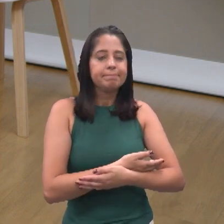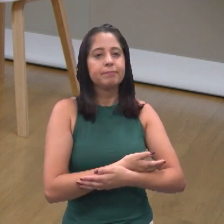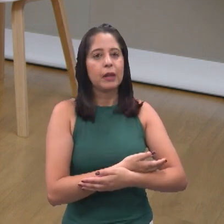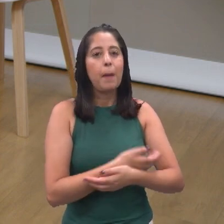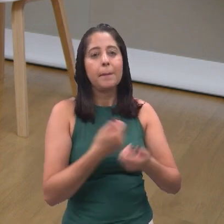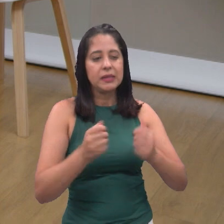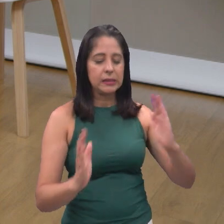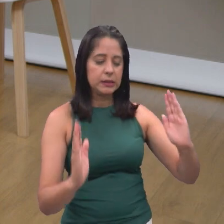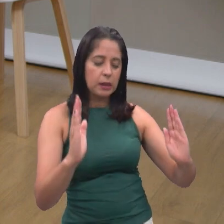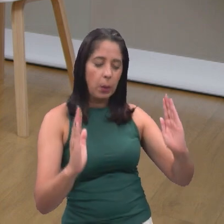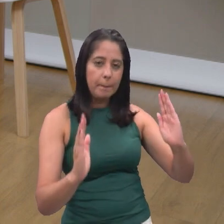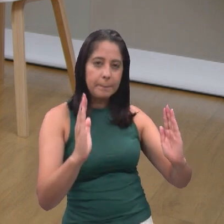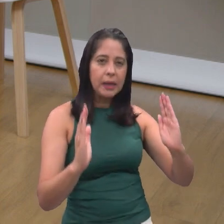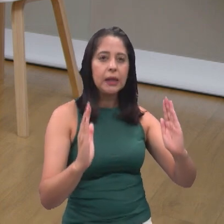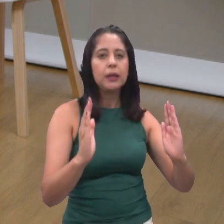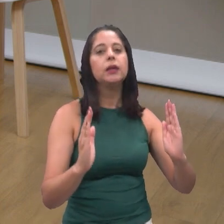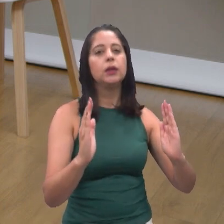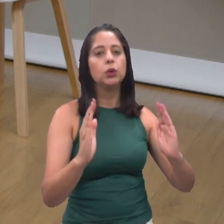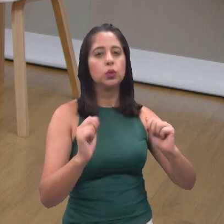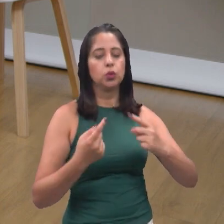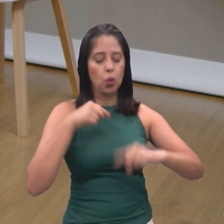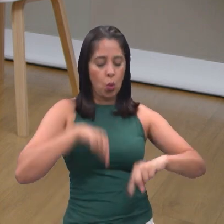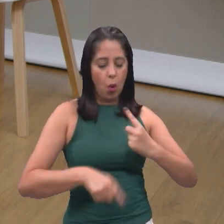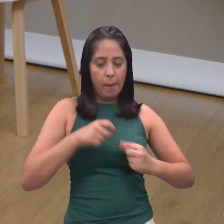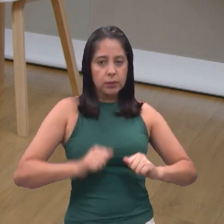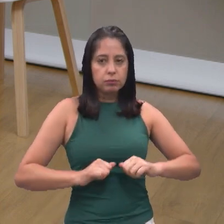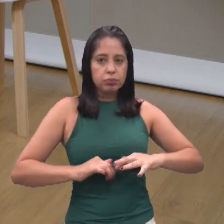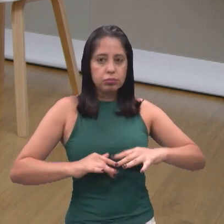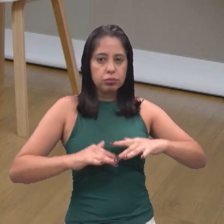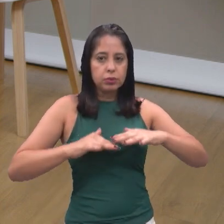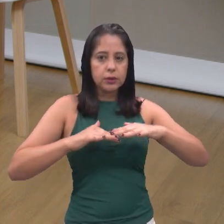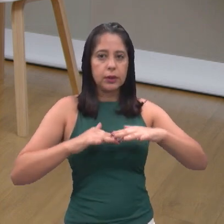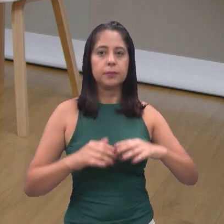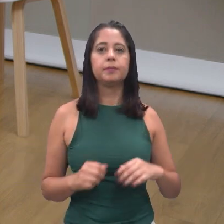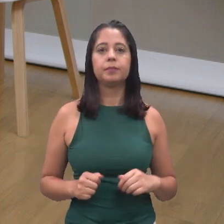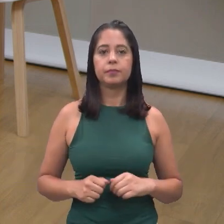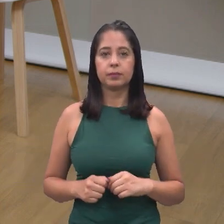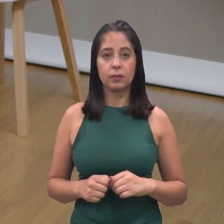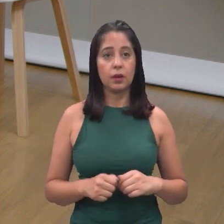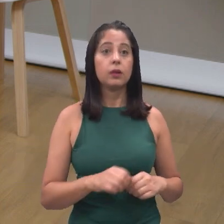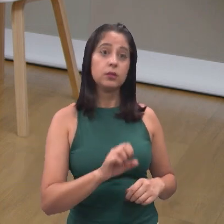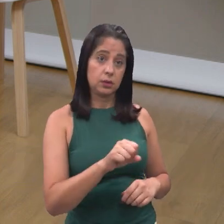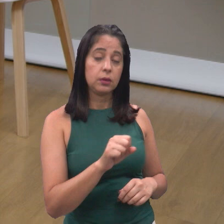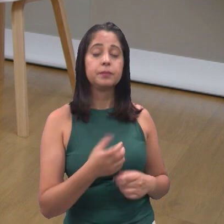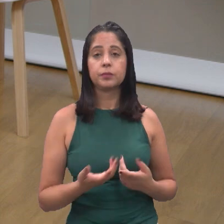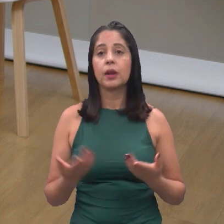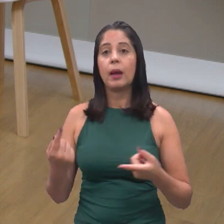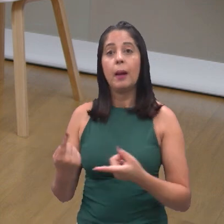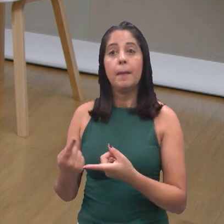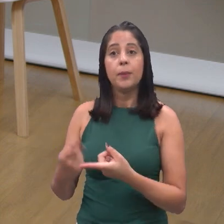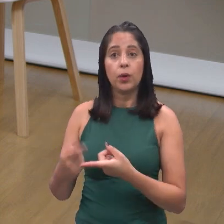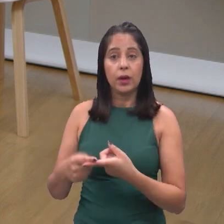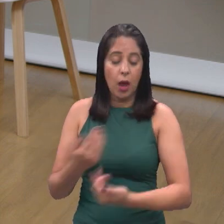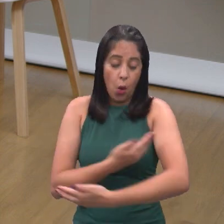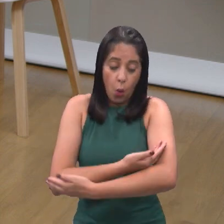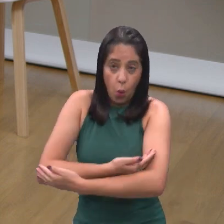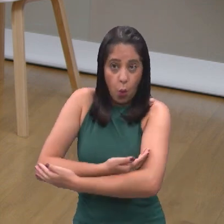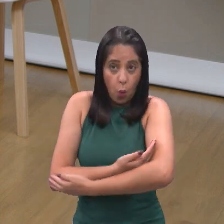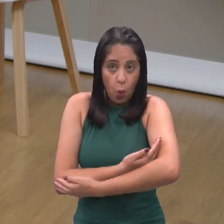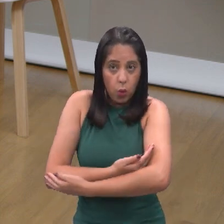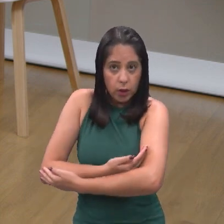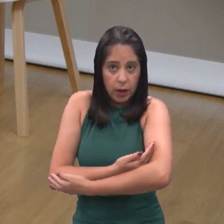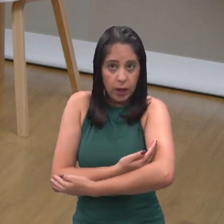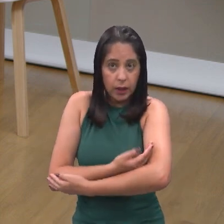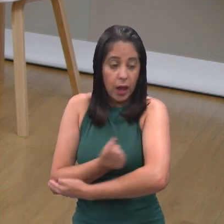esse quadro, né, de defesa contra a coqueluche. Isso. Porque o bebê, sair de casa. O bebê começa a tomar a vacina